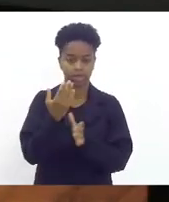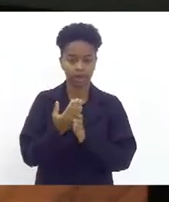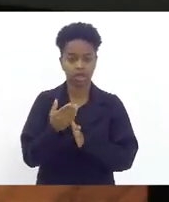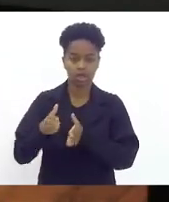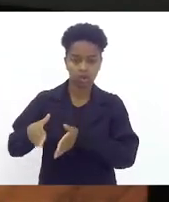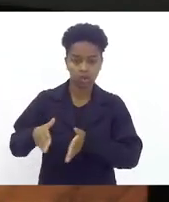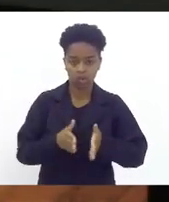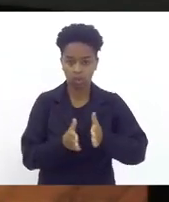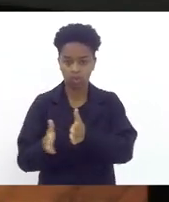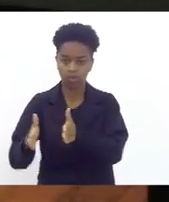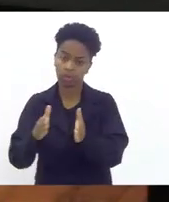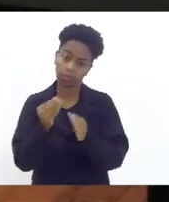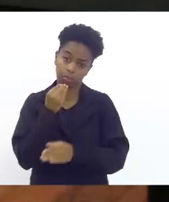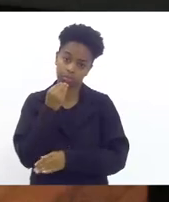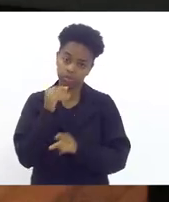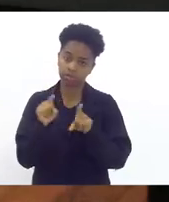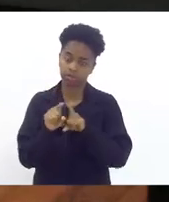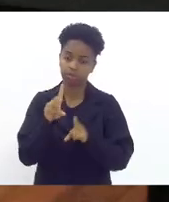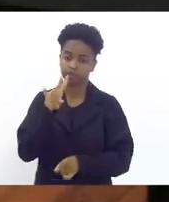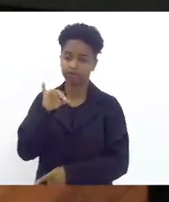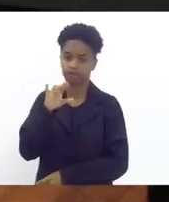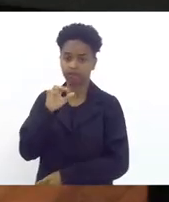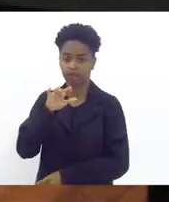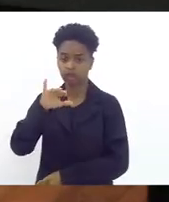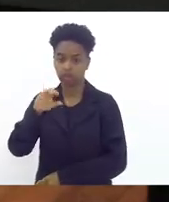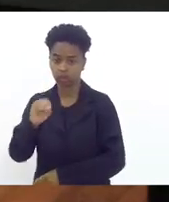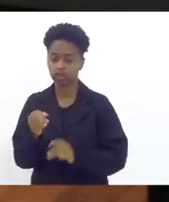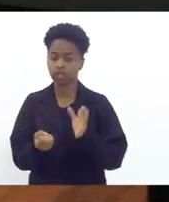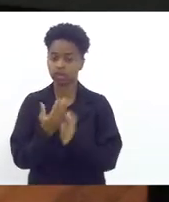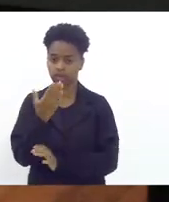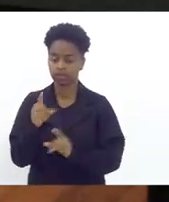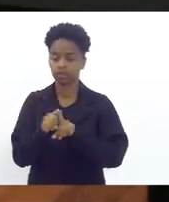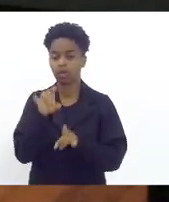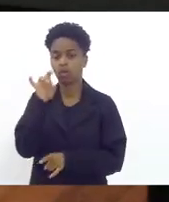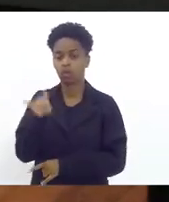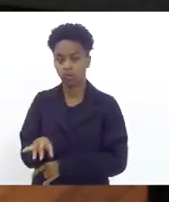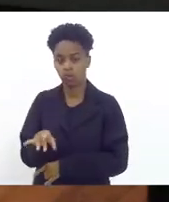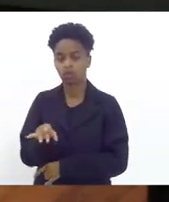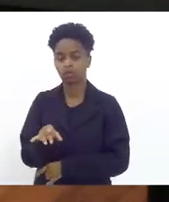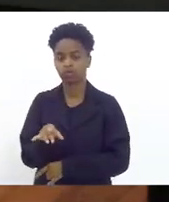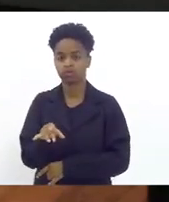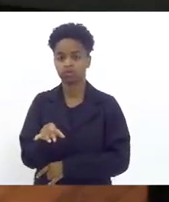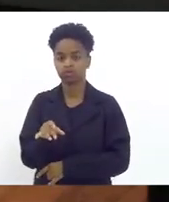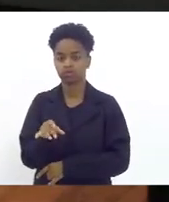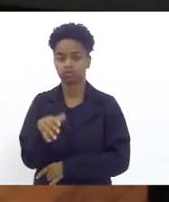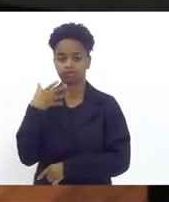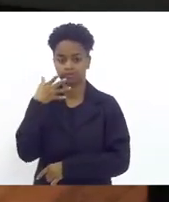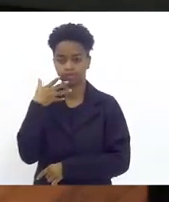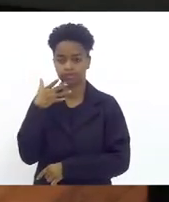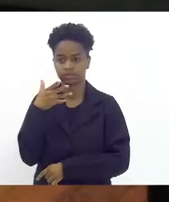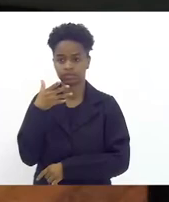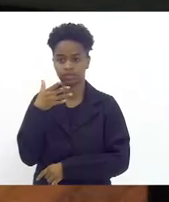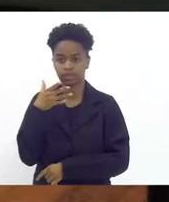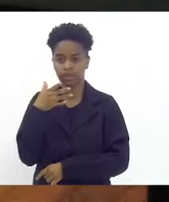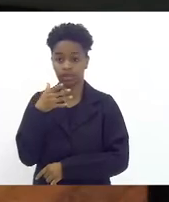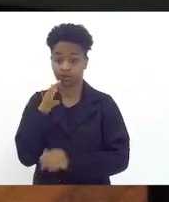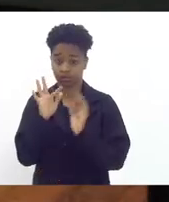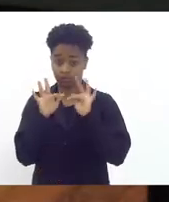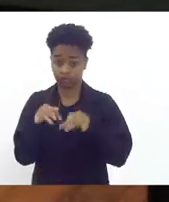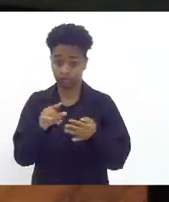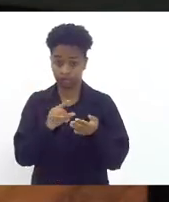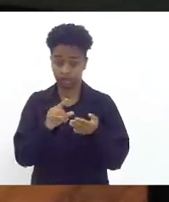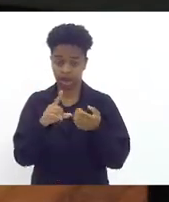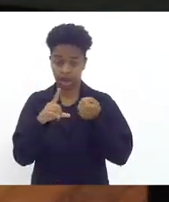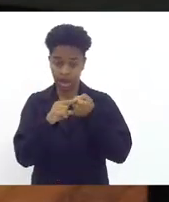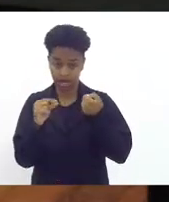feito viveiros nesses parques e último ponto Agora é que no final do artigo